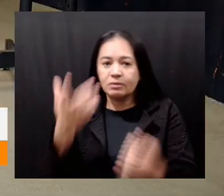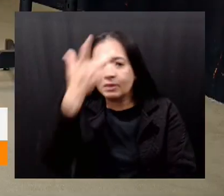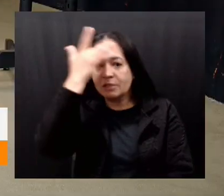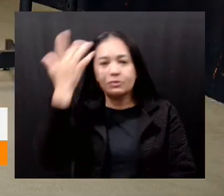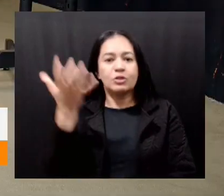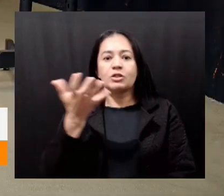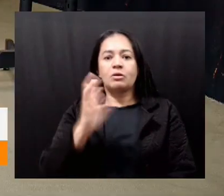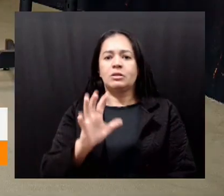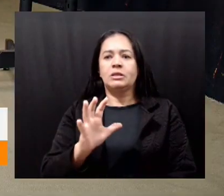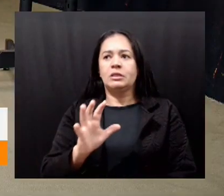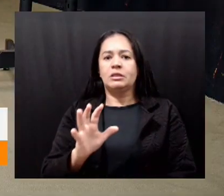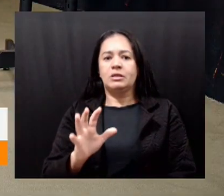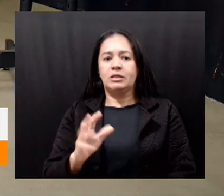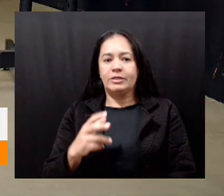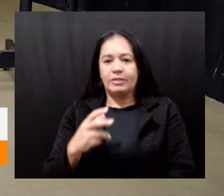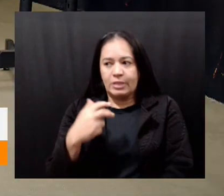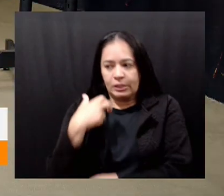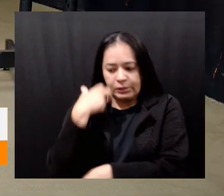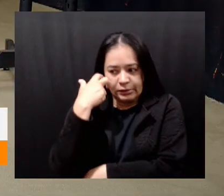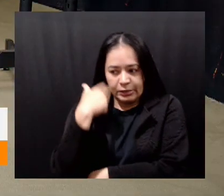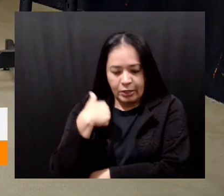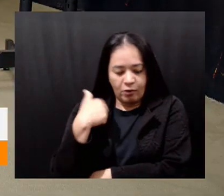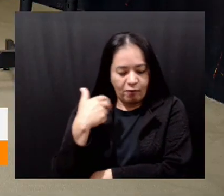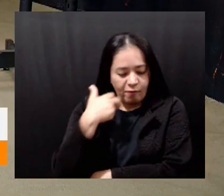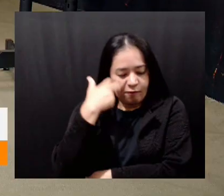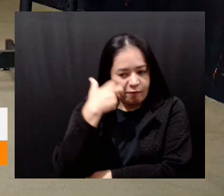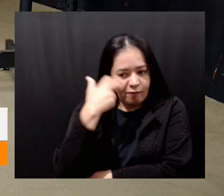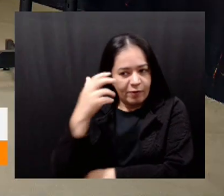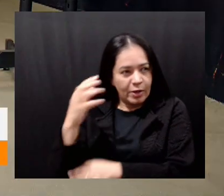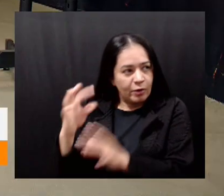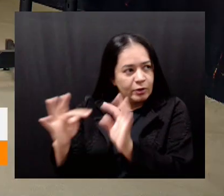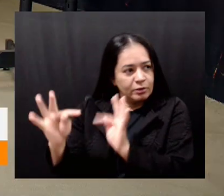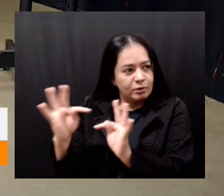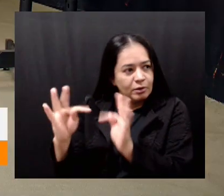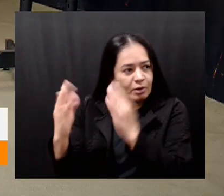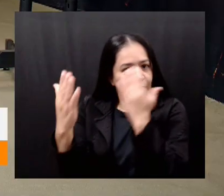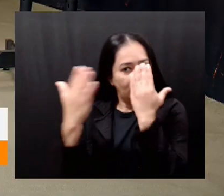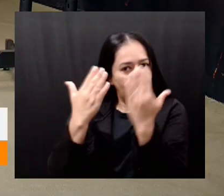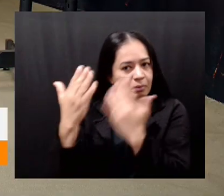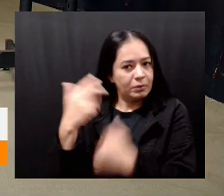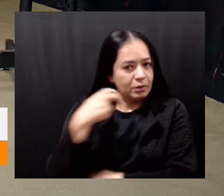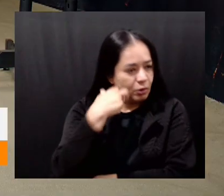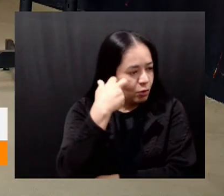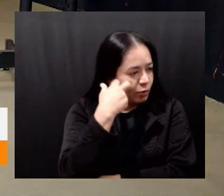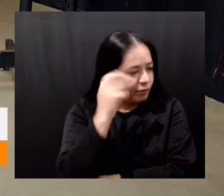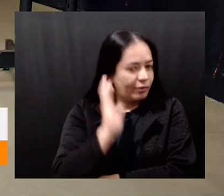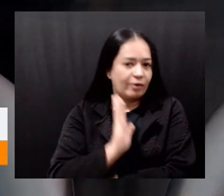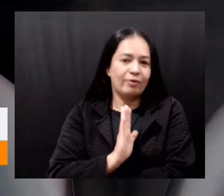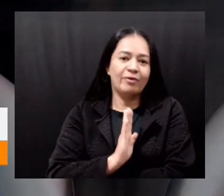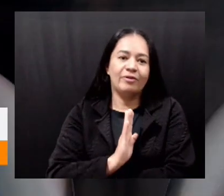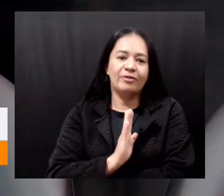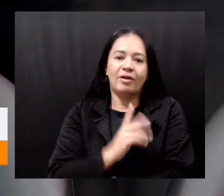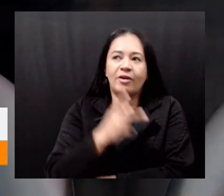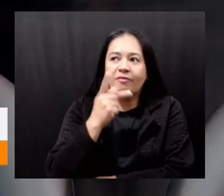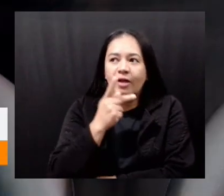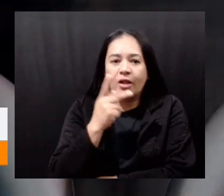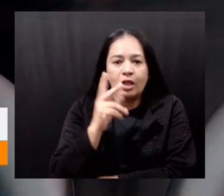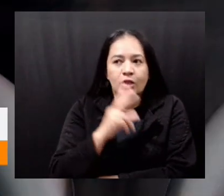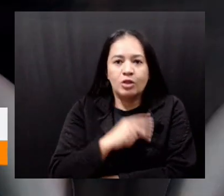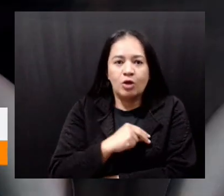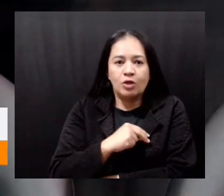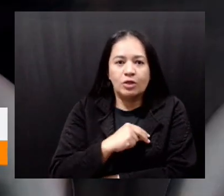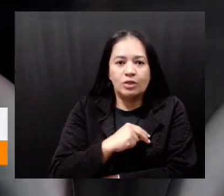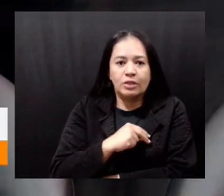ai, eu Uhum. vou Vou na pra terapia, terapia. sabe? aham. Aí hoje eu tenho Nem terapia. Falava assim, né? Nossa, porque o meu psiquiatra,